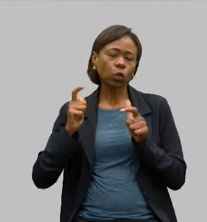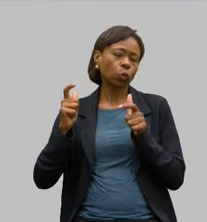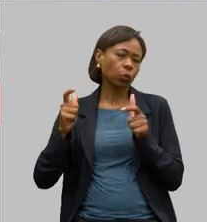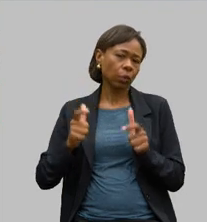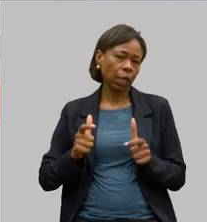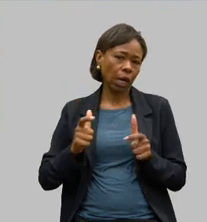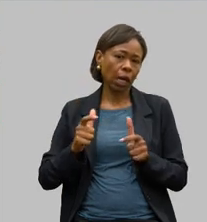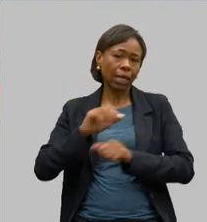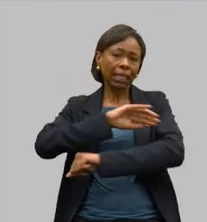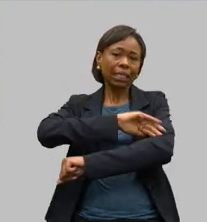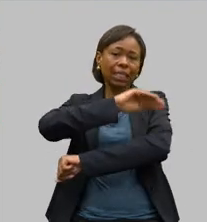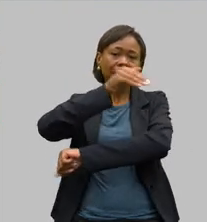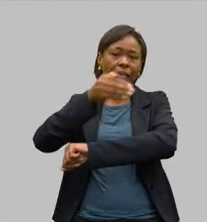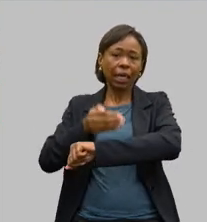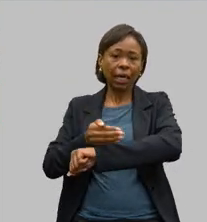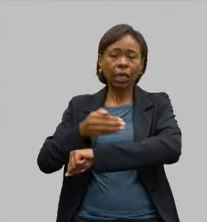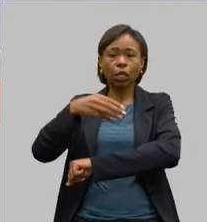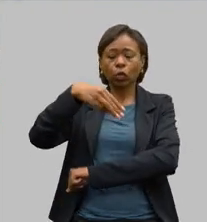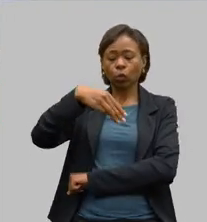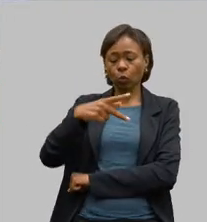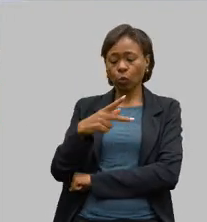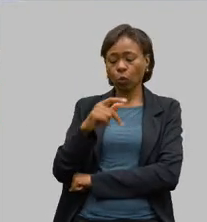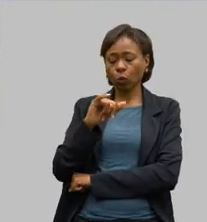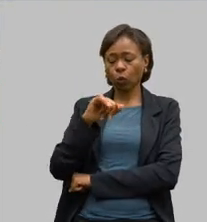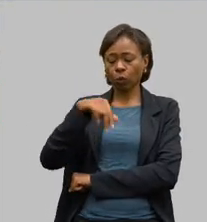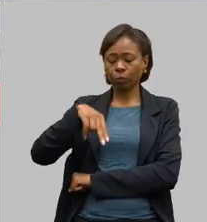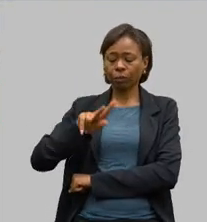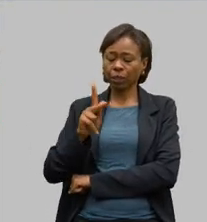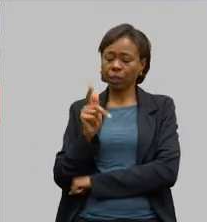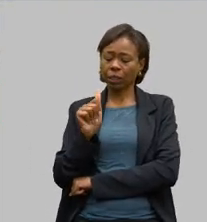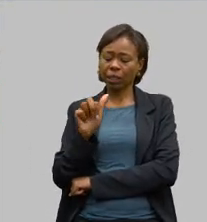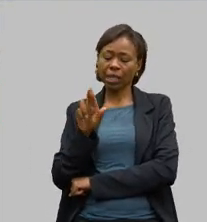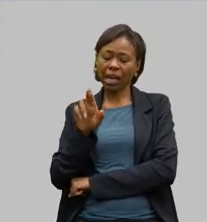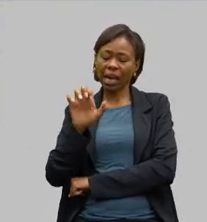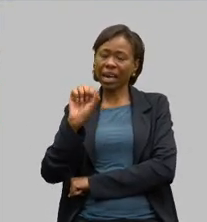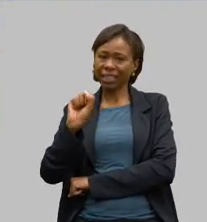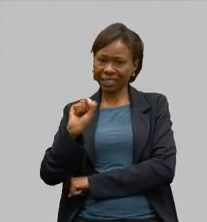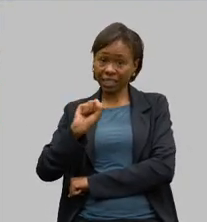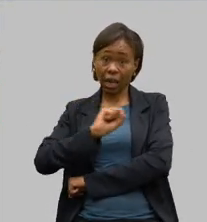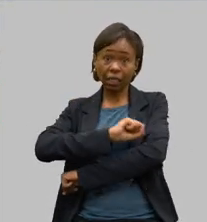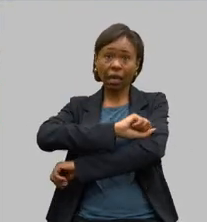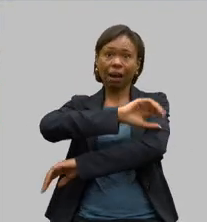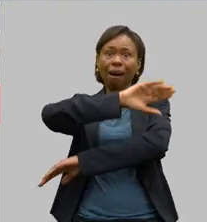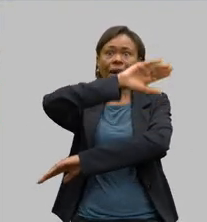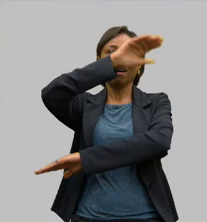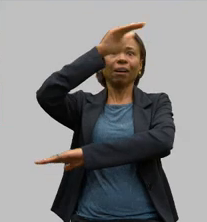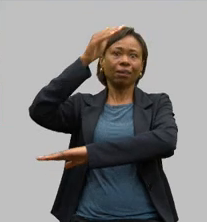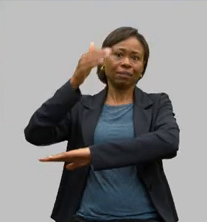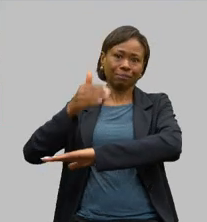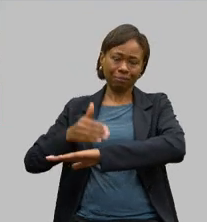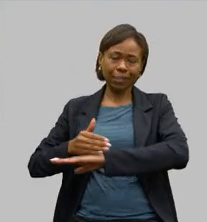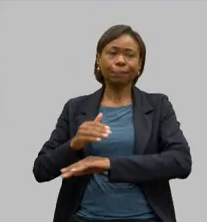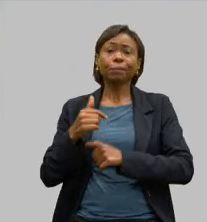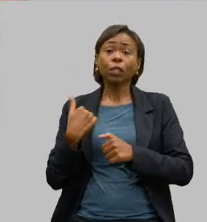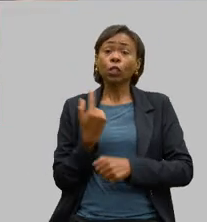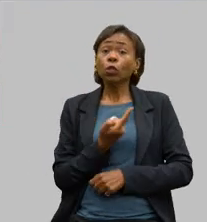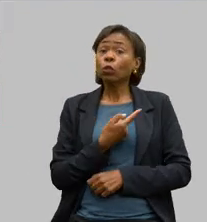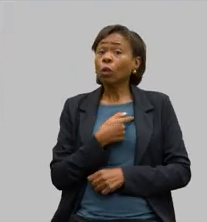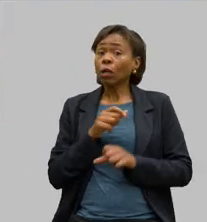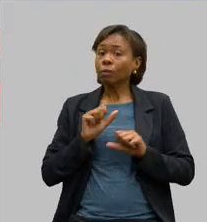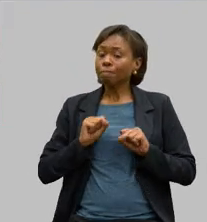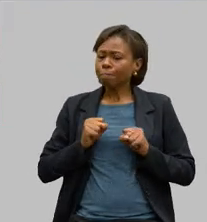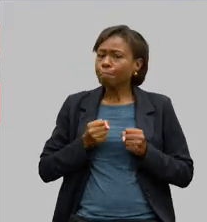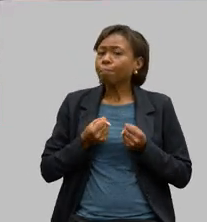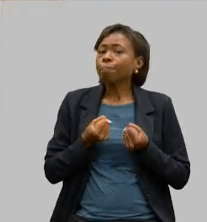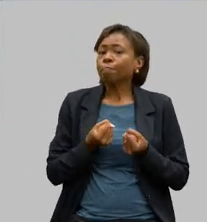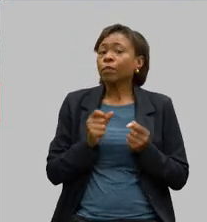serra do espinhaço cidades mais altas chegando até lá no norte Zé e aí a gente tem feito um esforço agora de por exemplo